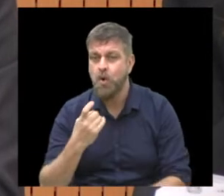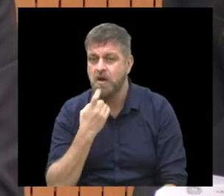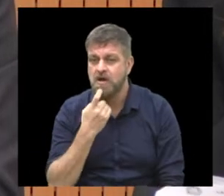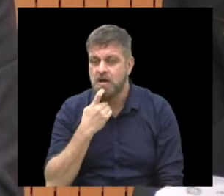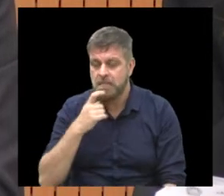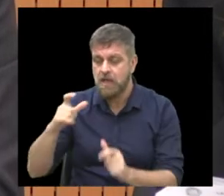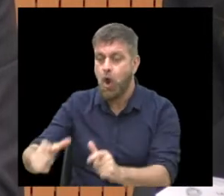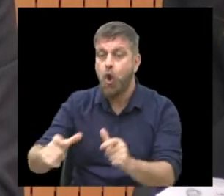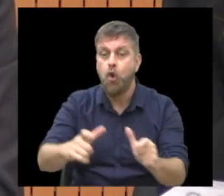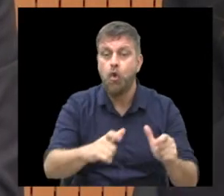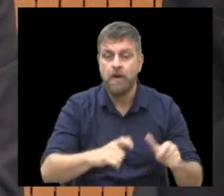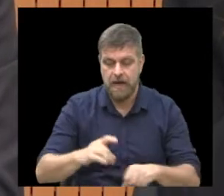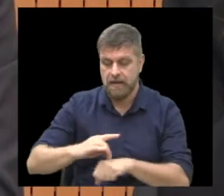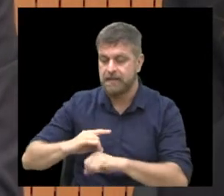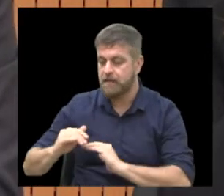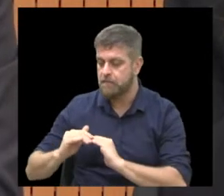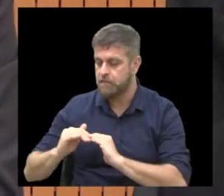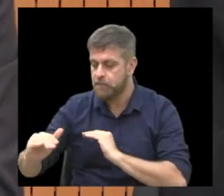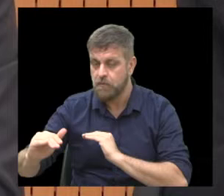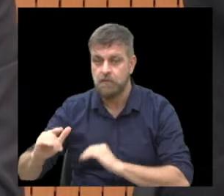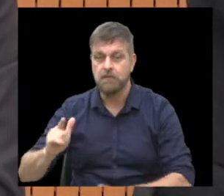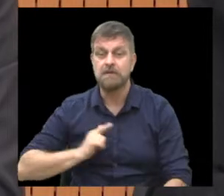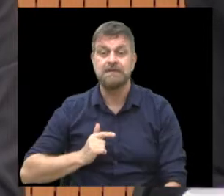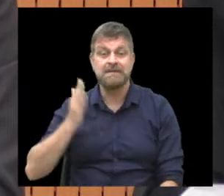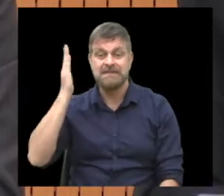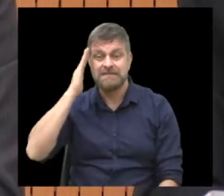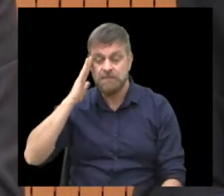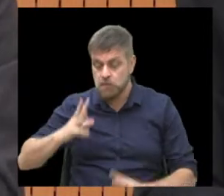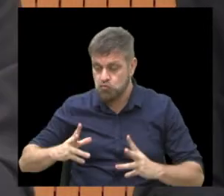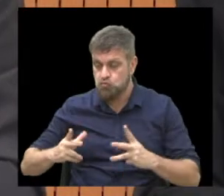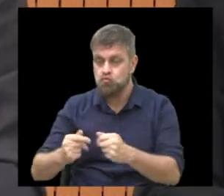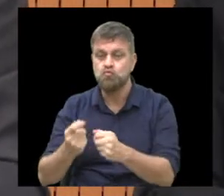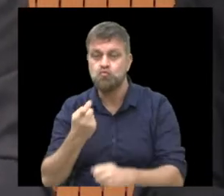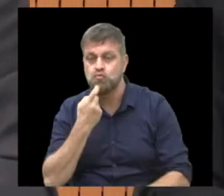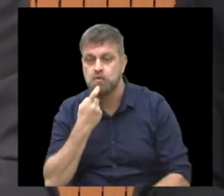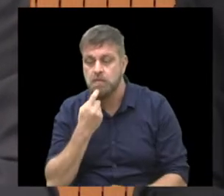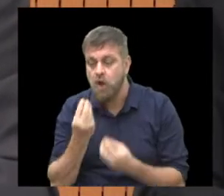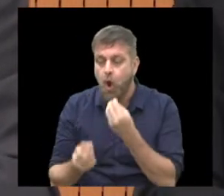Legalidade favorável ao projeto e à emenda.